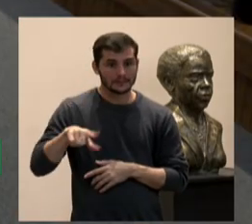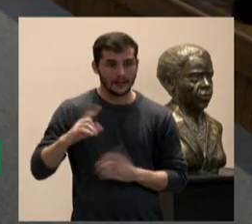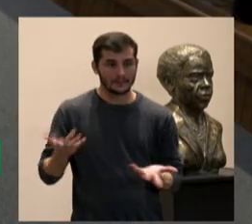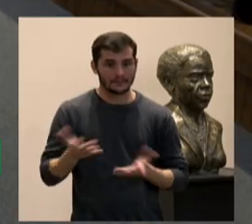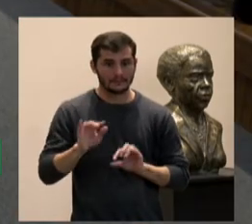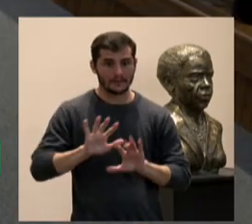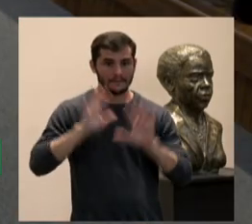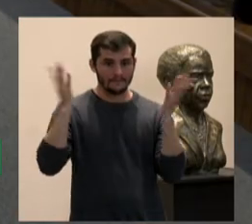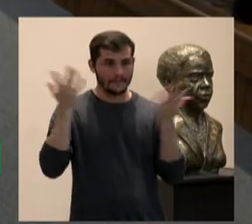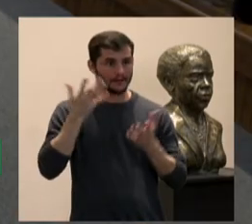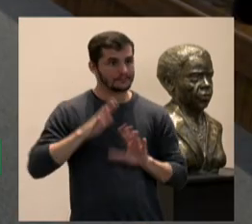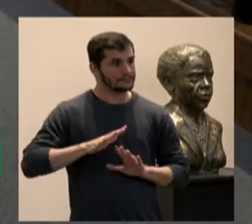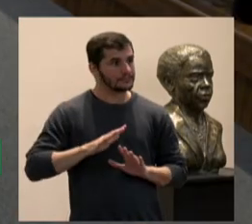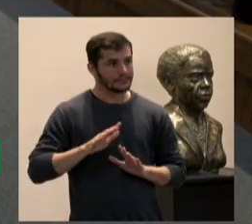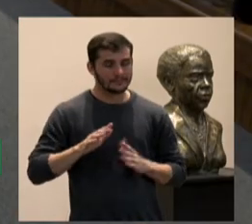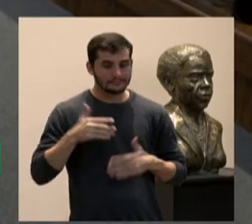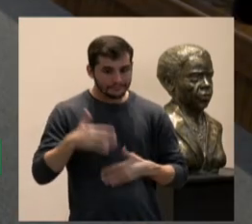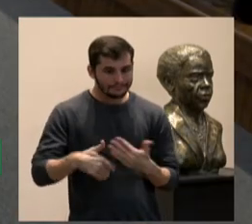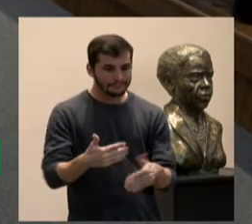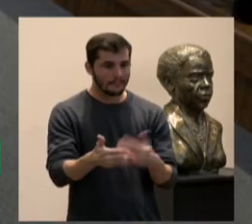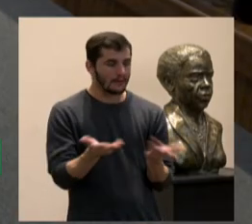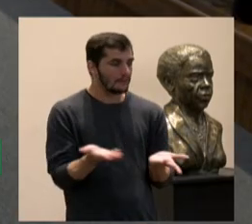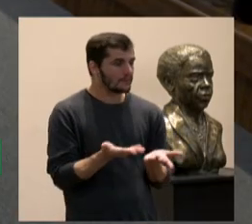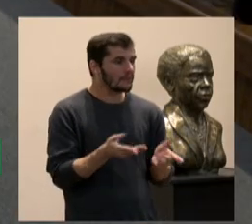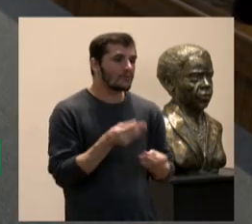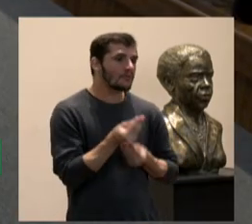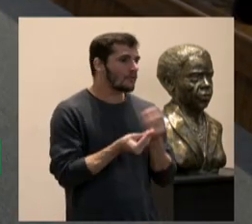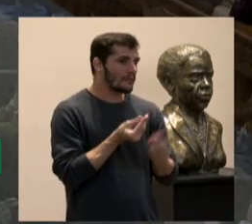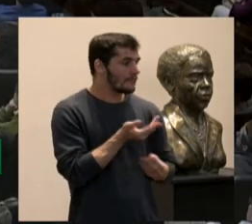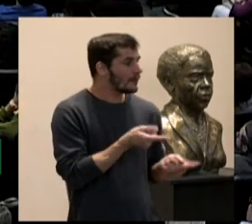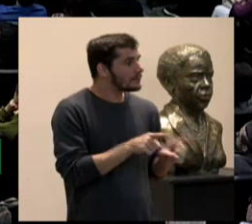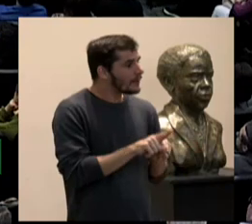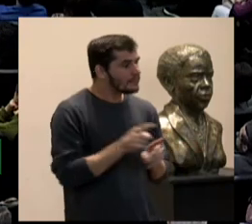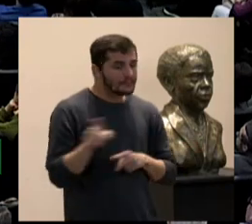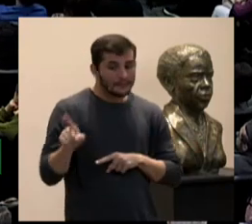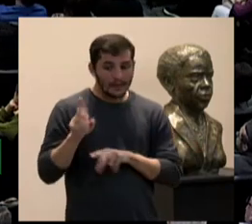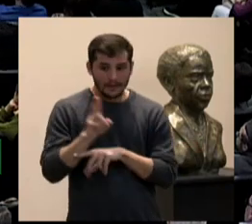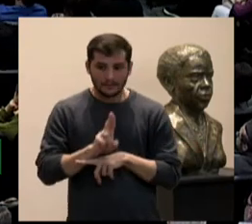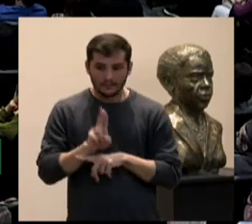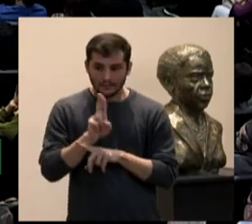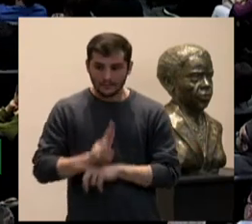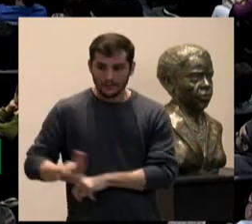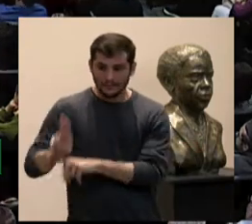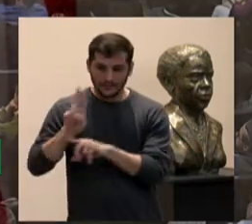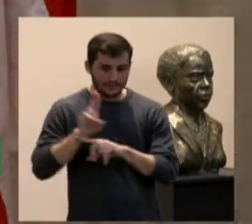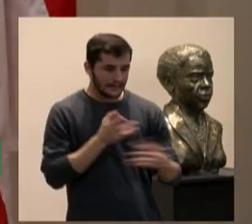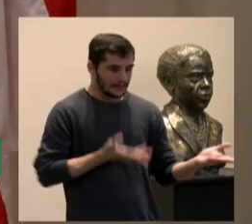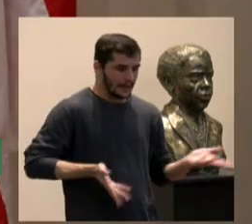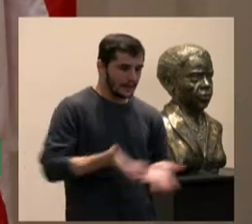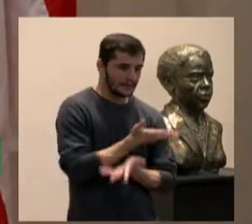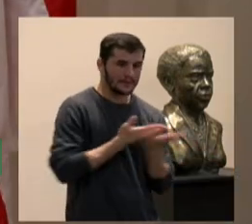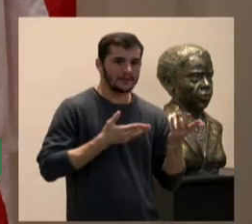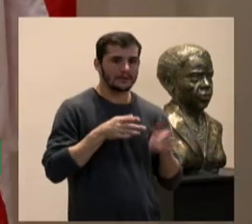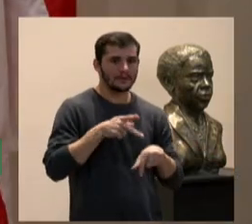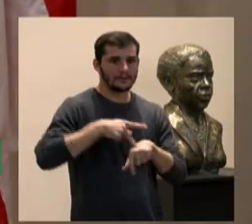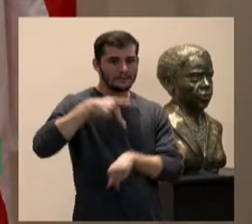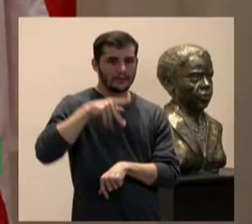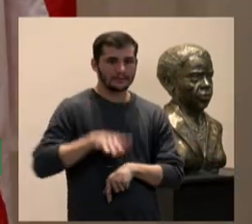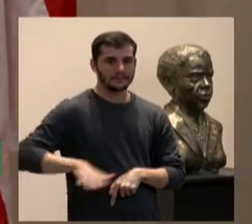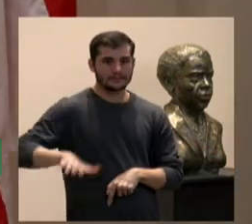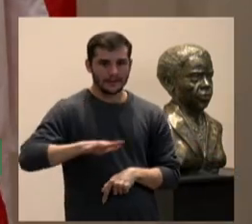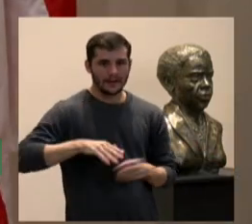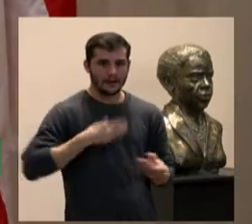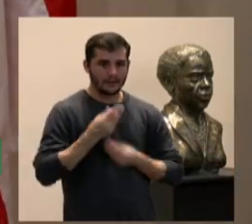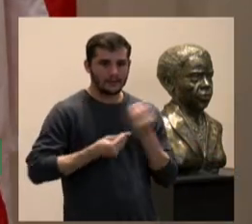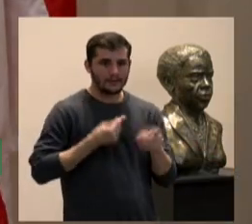acontecer, e, ao mesmo tempo, essa articulação com a universidade, com a pós-graduação e com todos